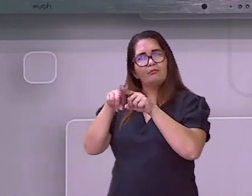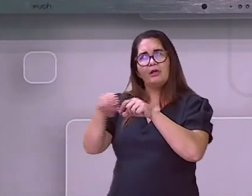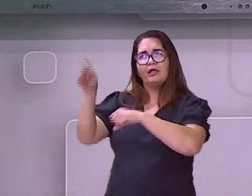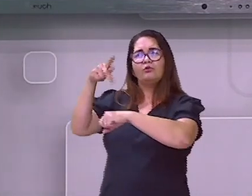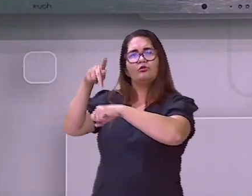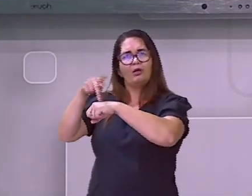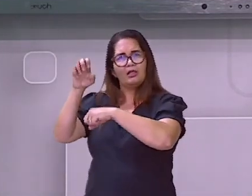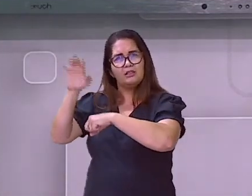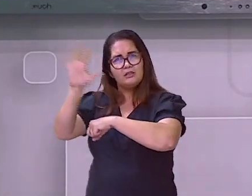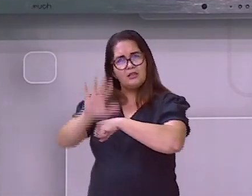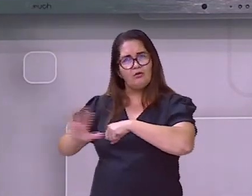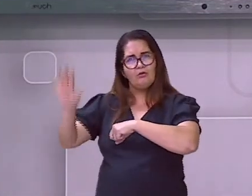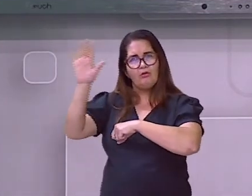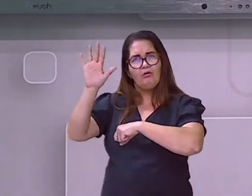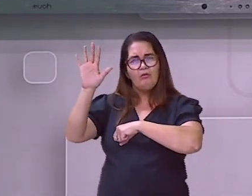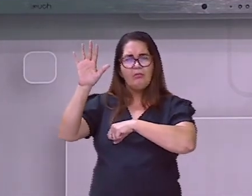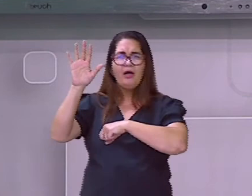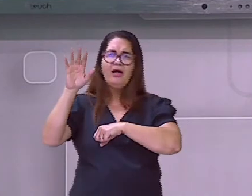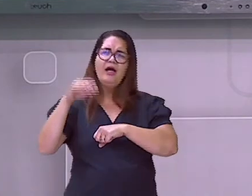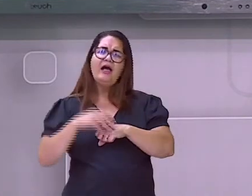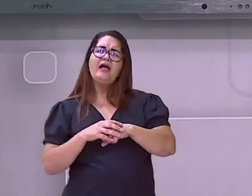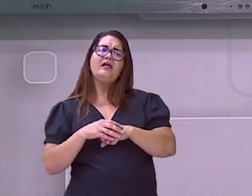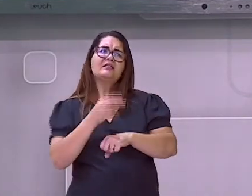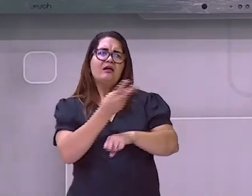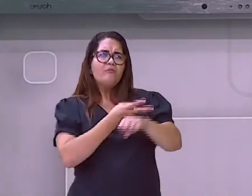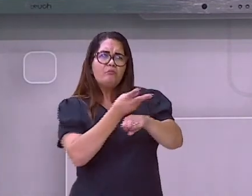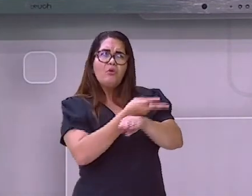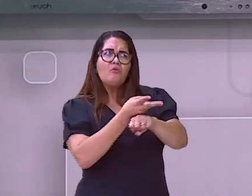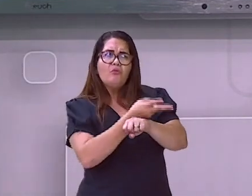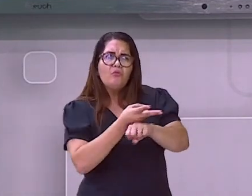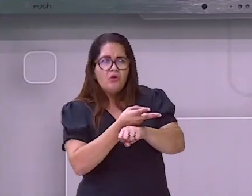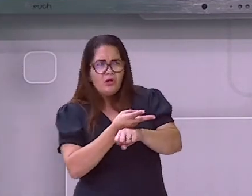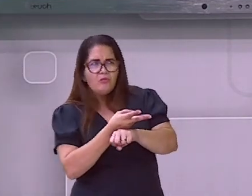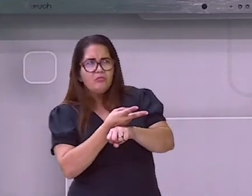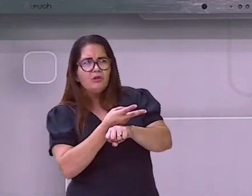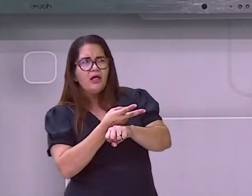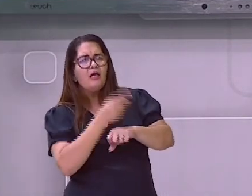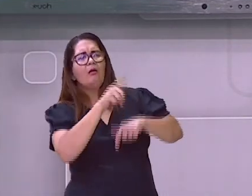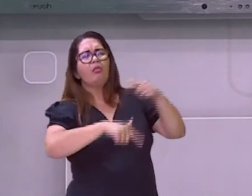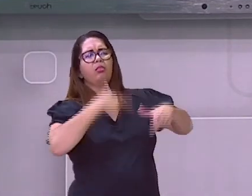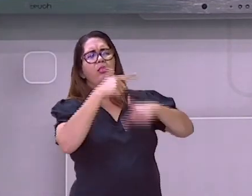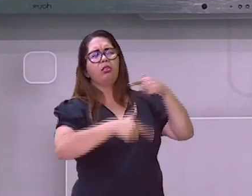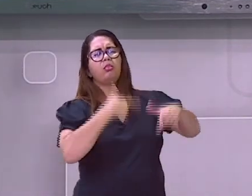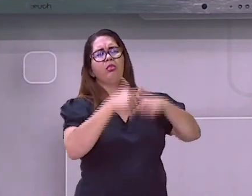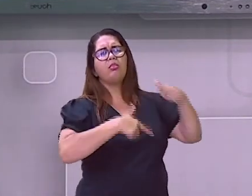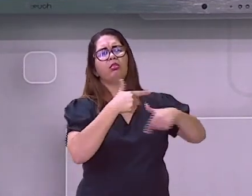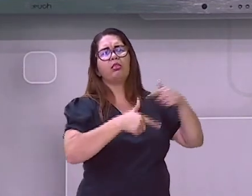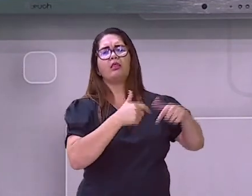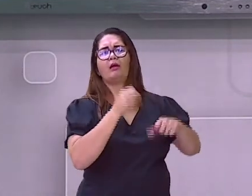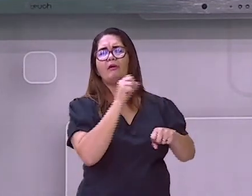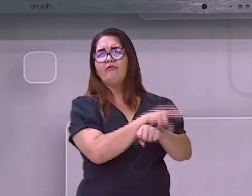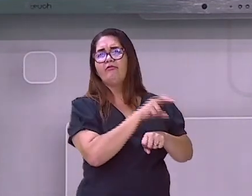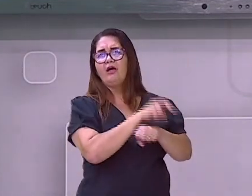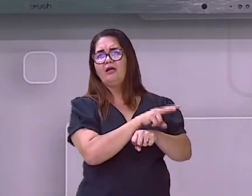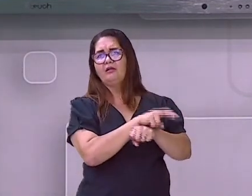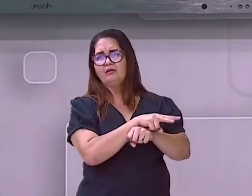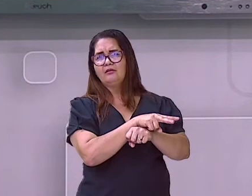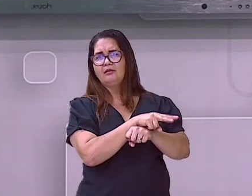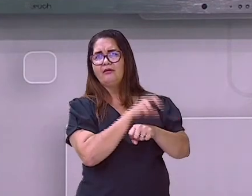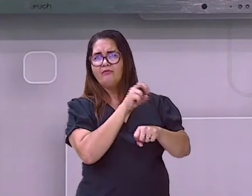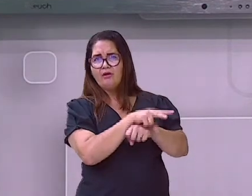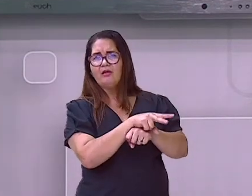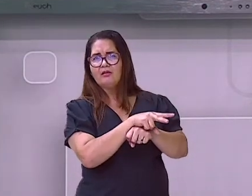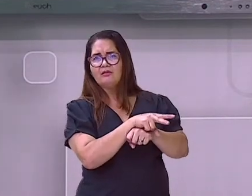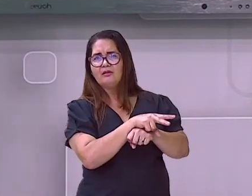trabalho. A França, ela tem uma política para incentivar os casais